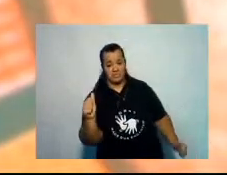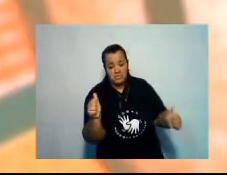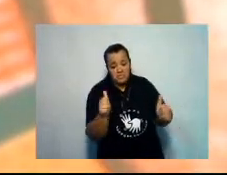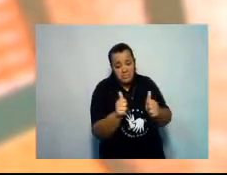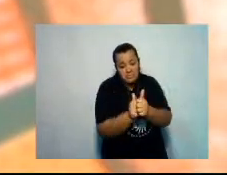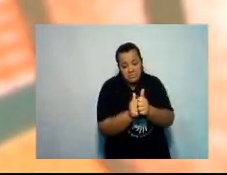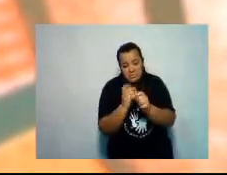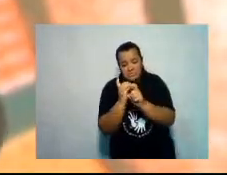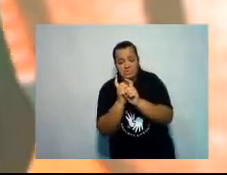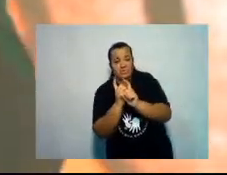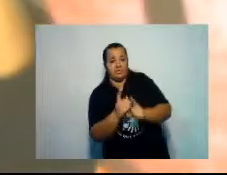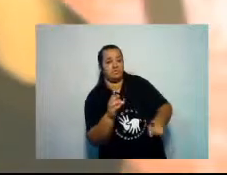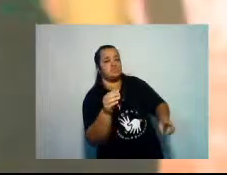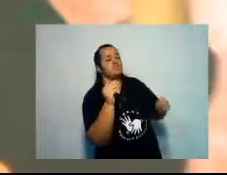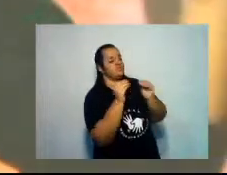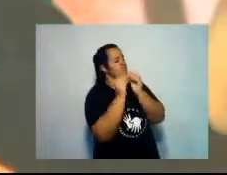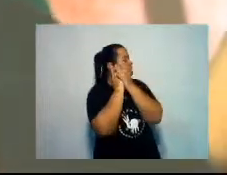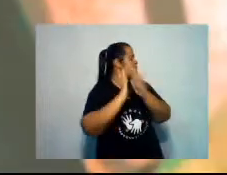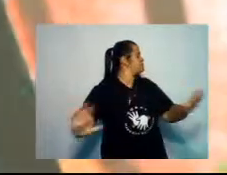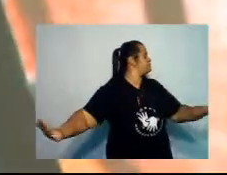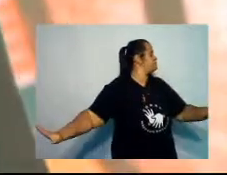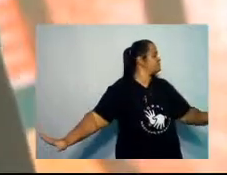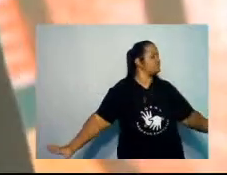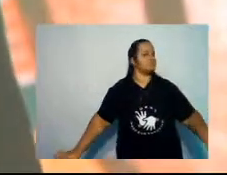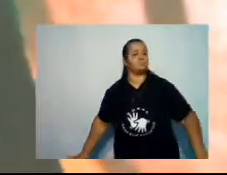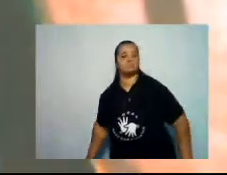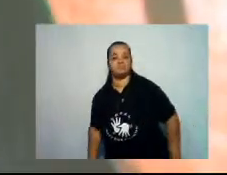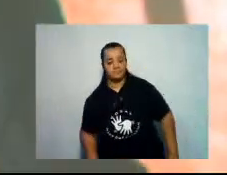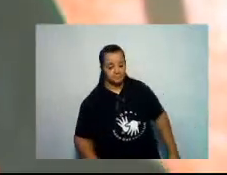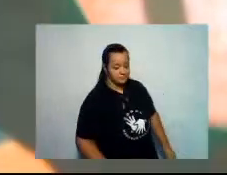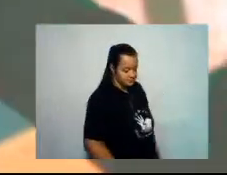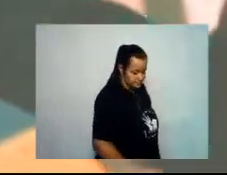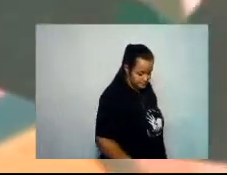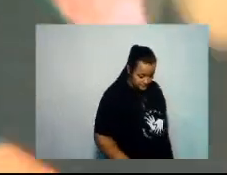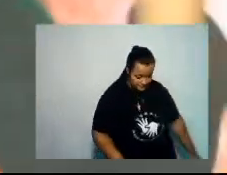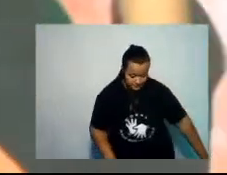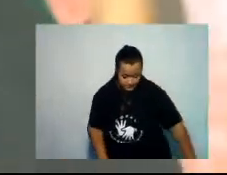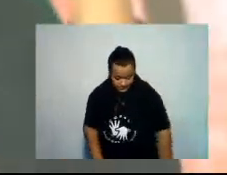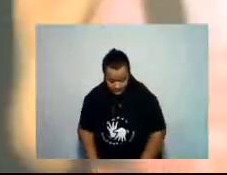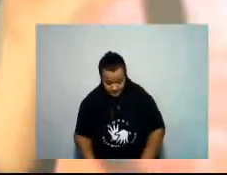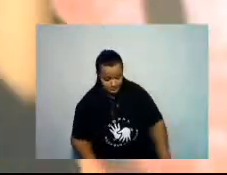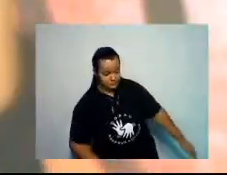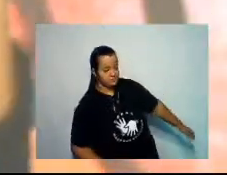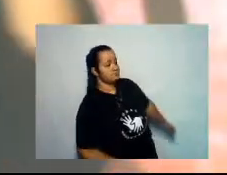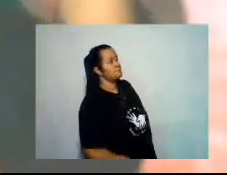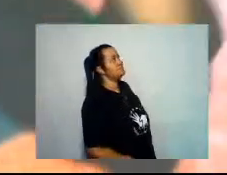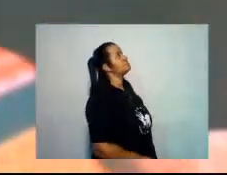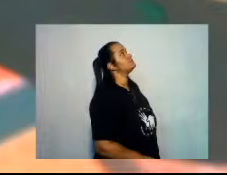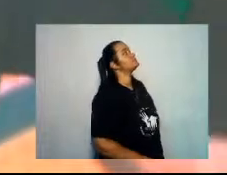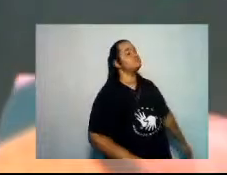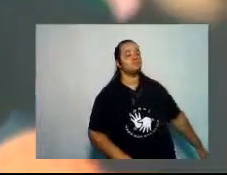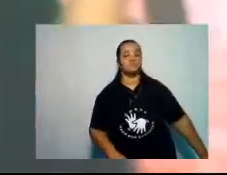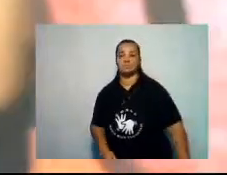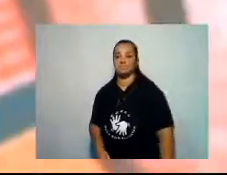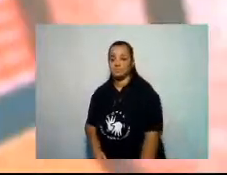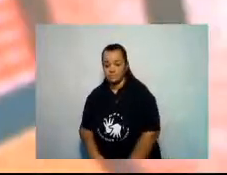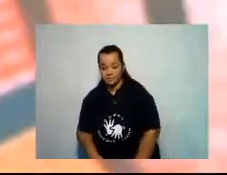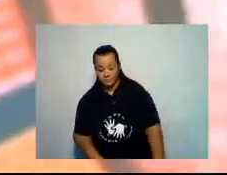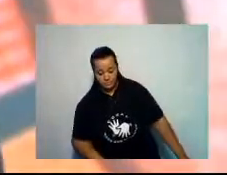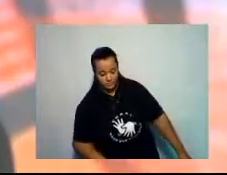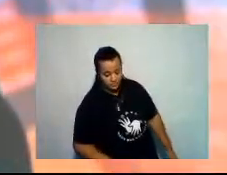nosso primeiro encontro. Hoje eu te beijo e pronto, vai.